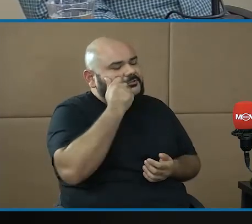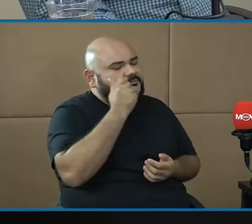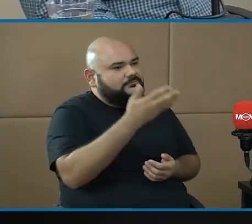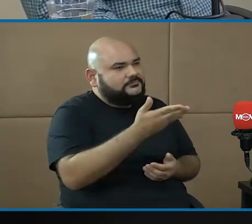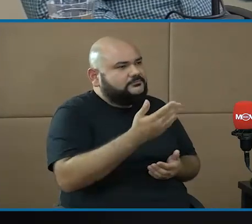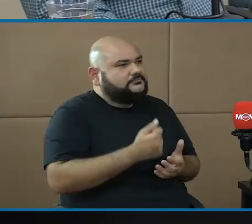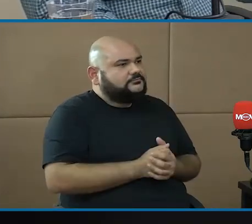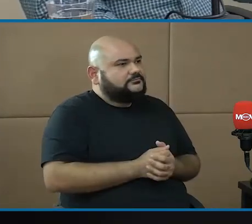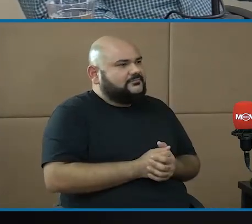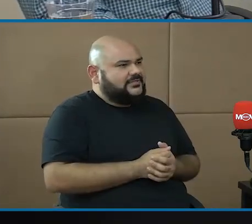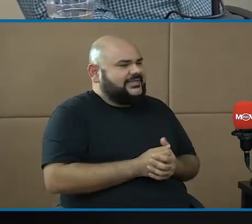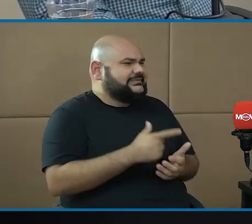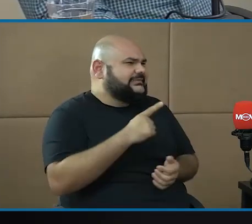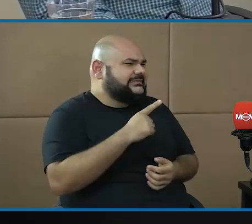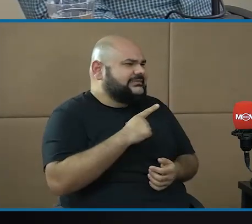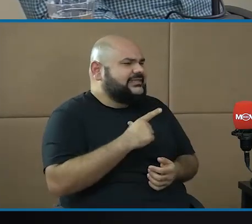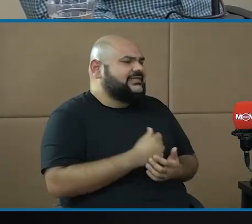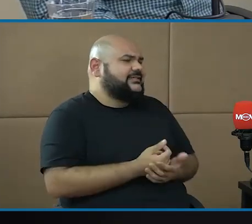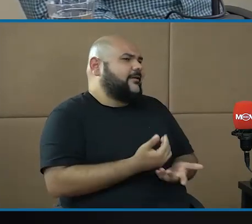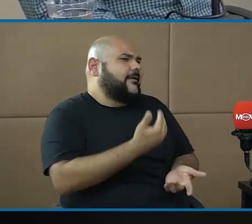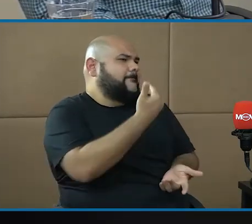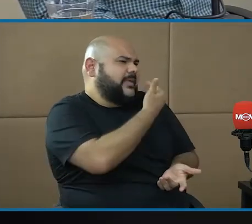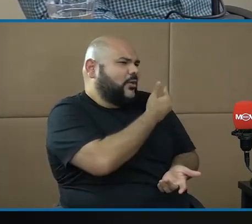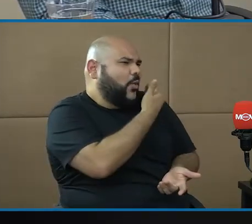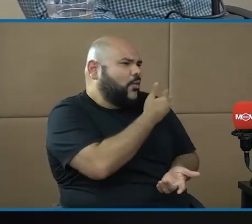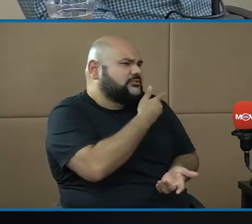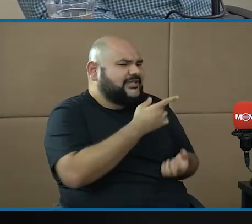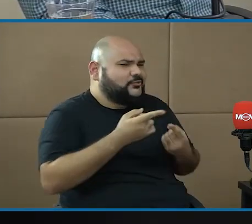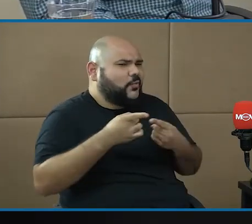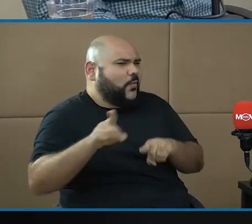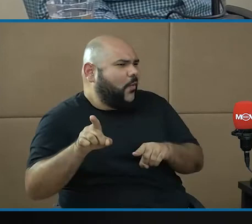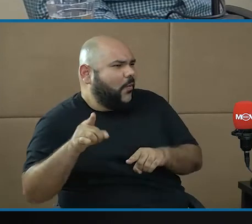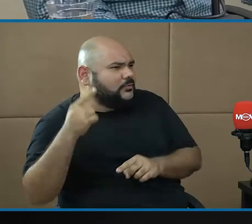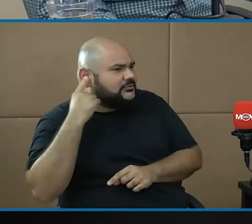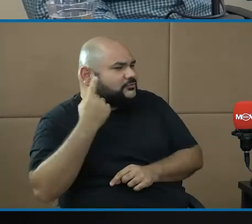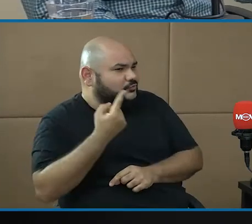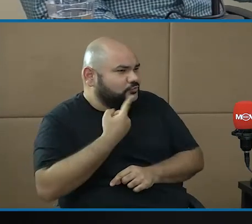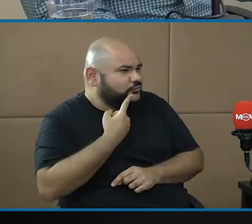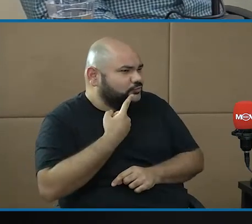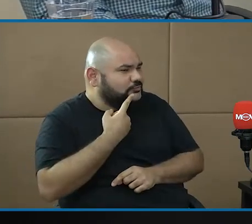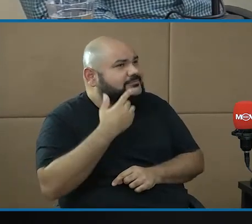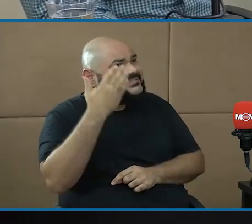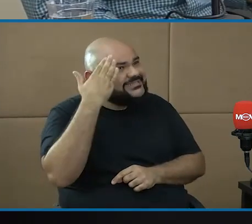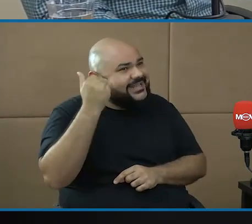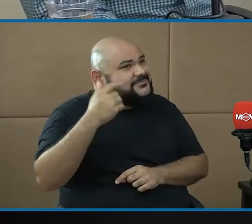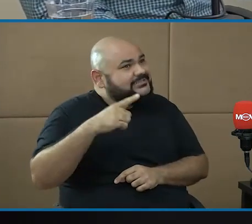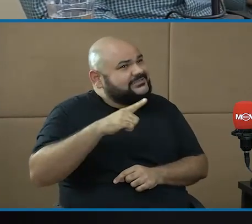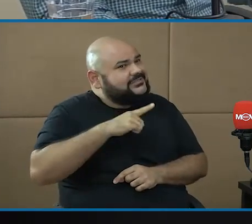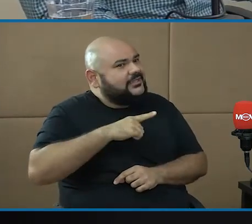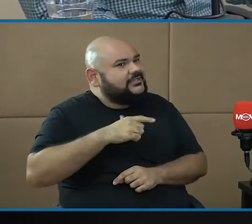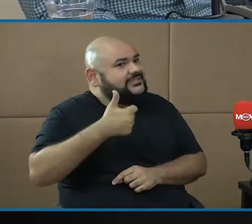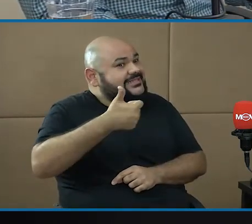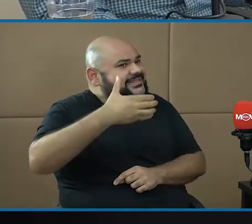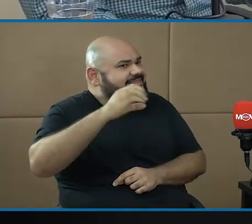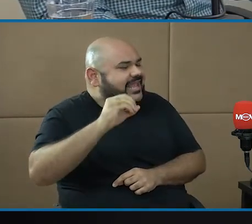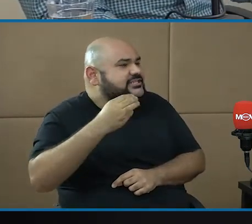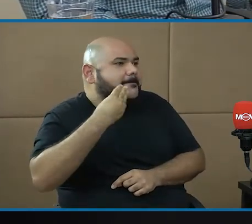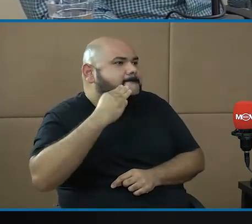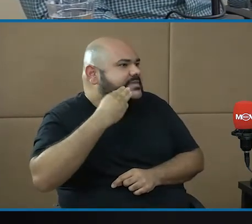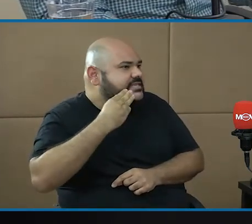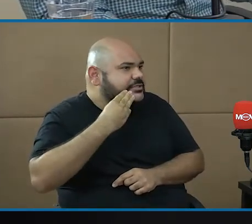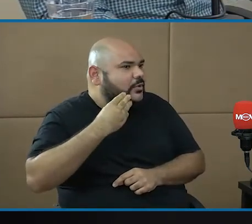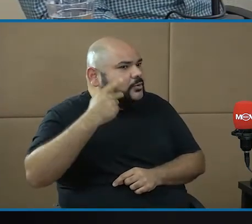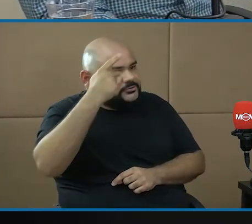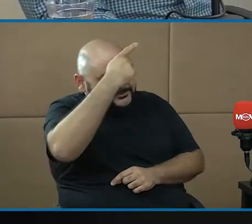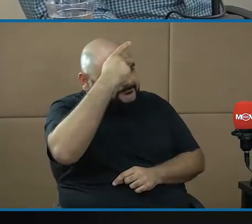Há ainda muito preconceito contra o surdo, apesar dessa multidão. A gente está falando de 10 milhões de brasileiros ou